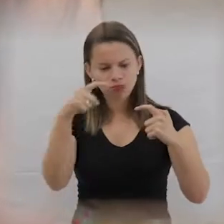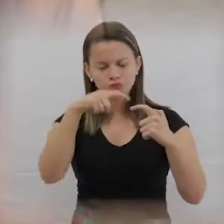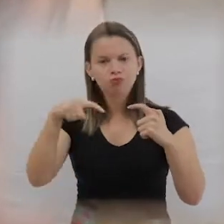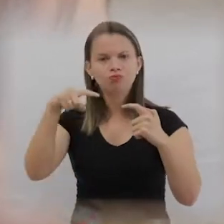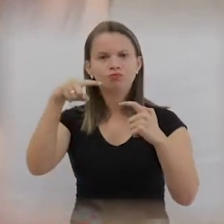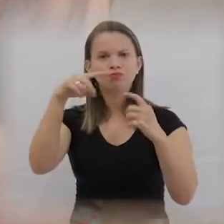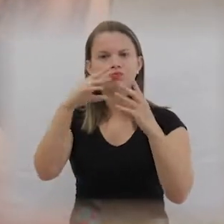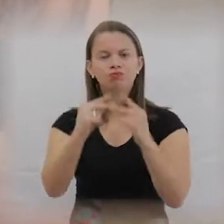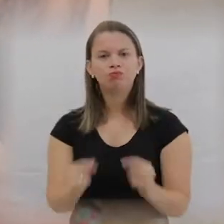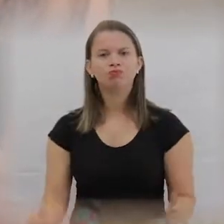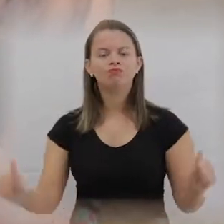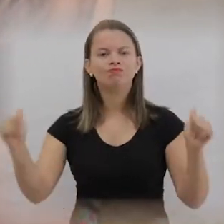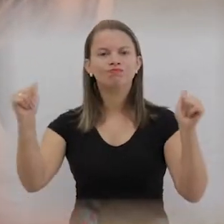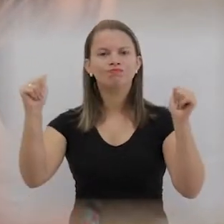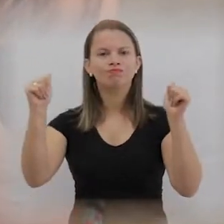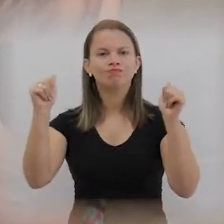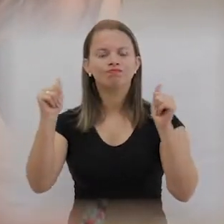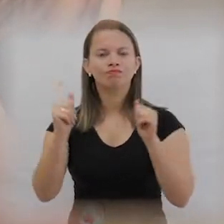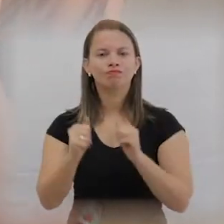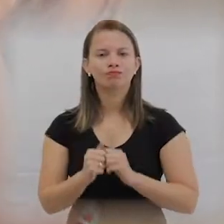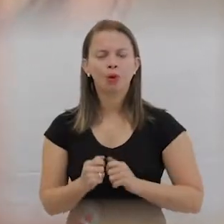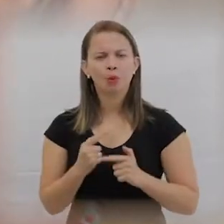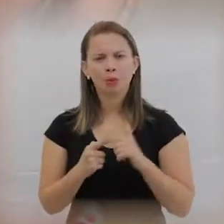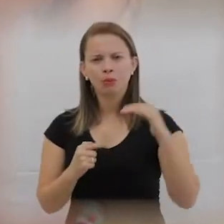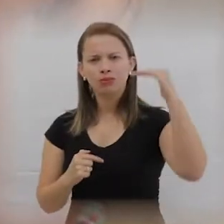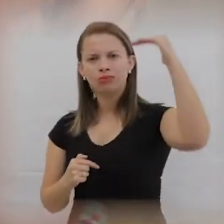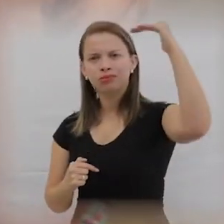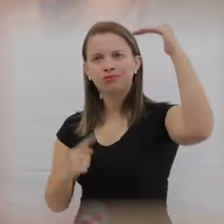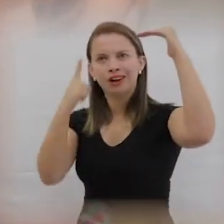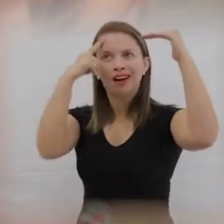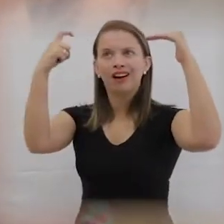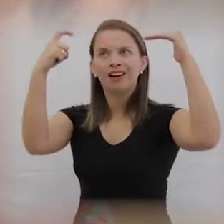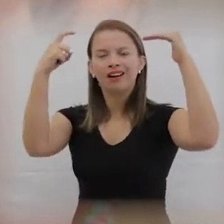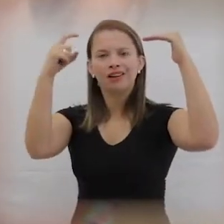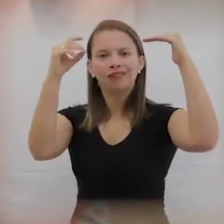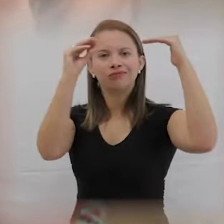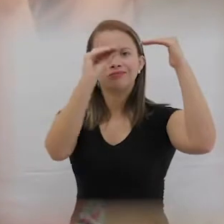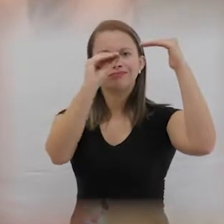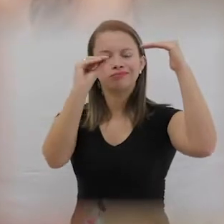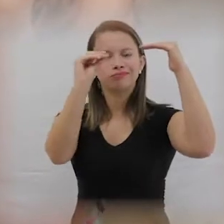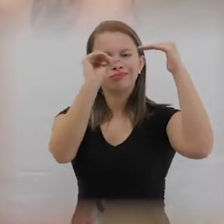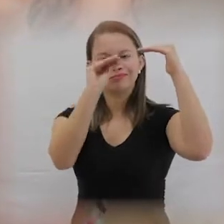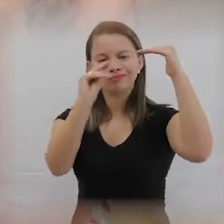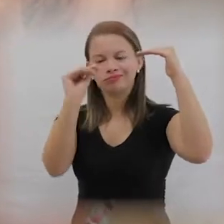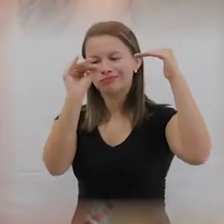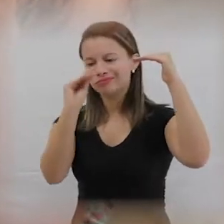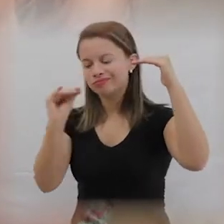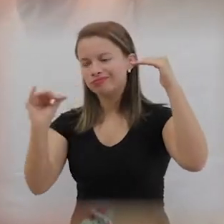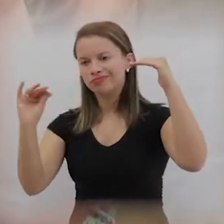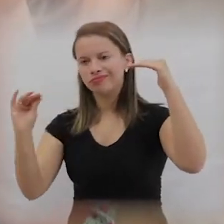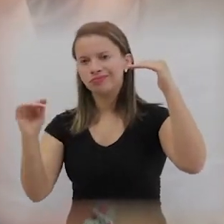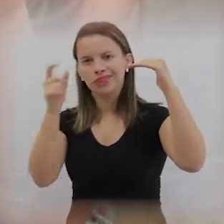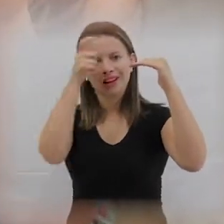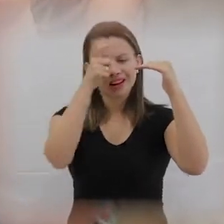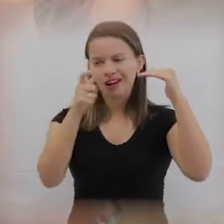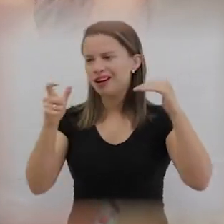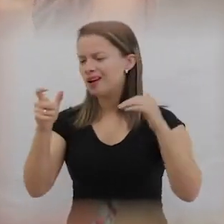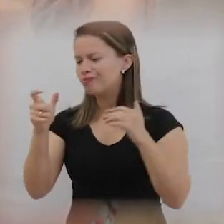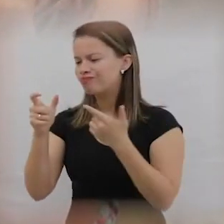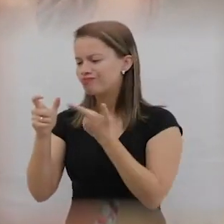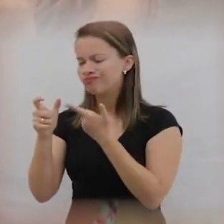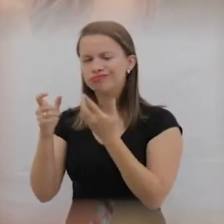perdeu muito com os adultos, porque a maioria não tem interesse